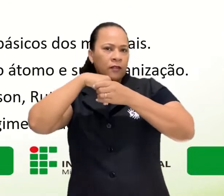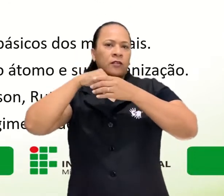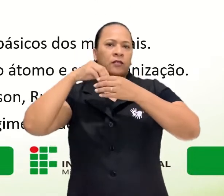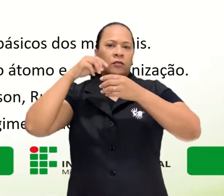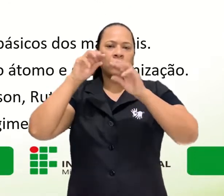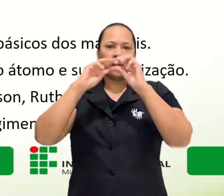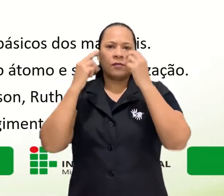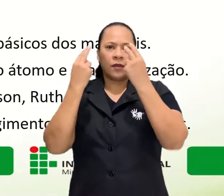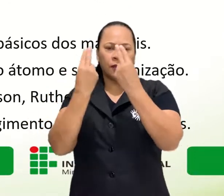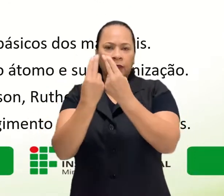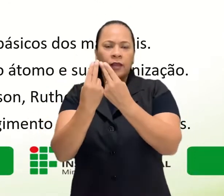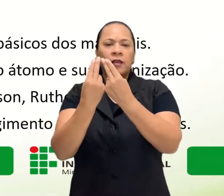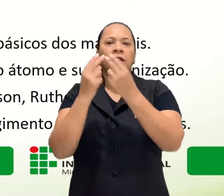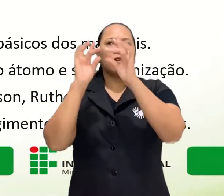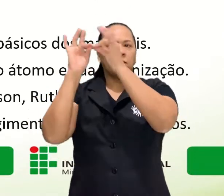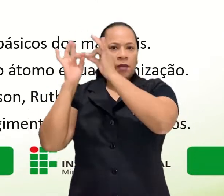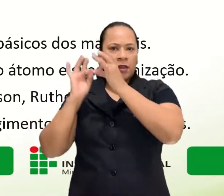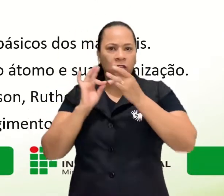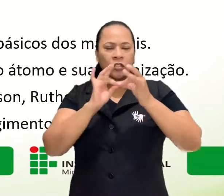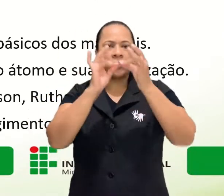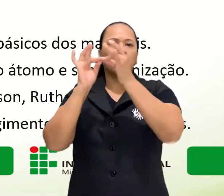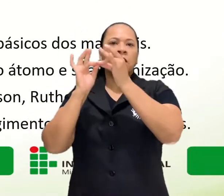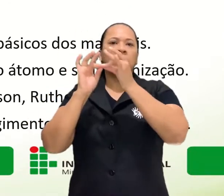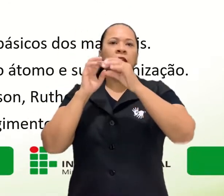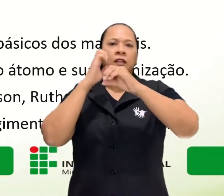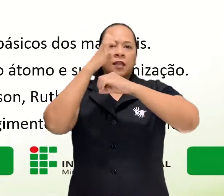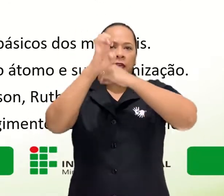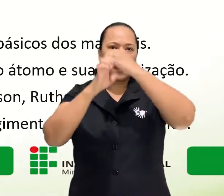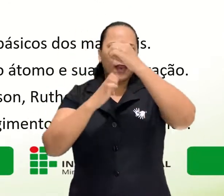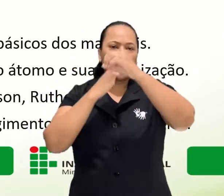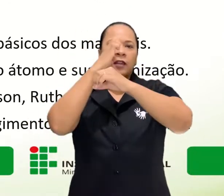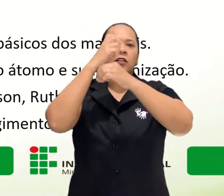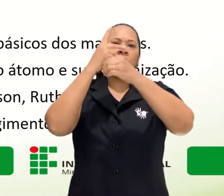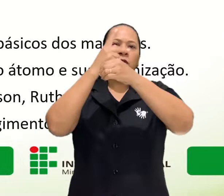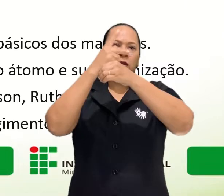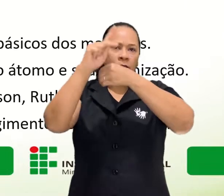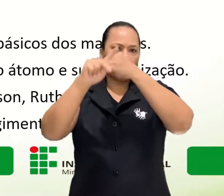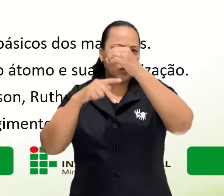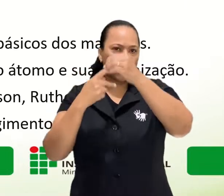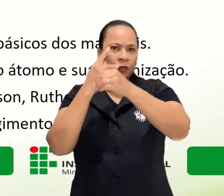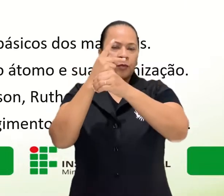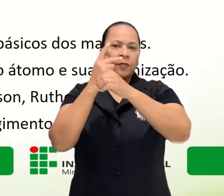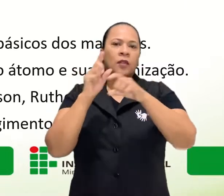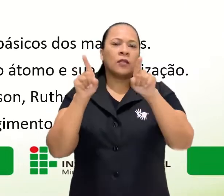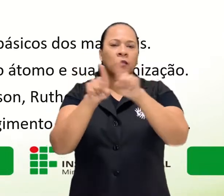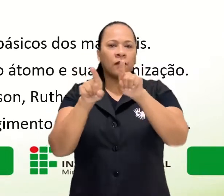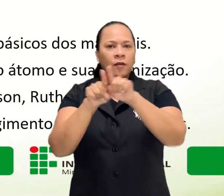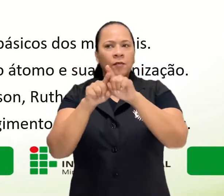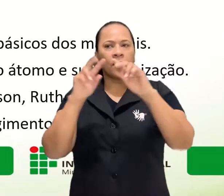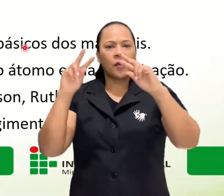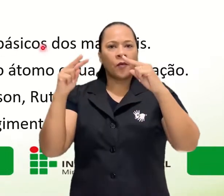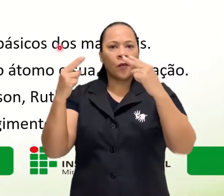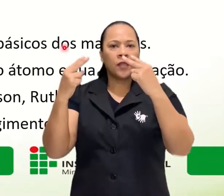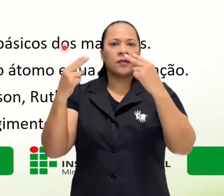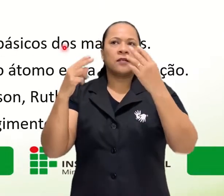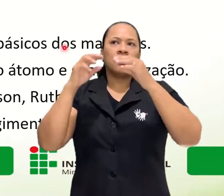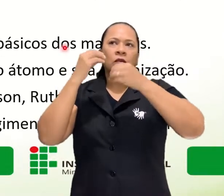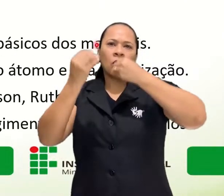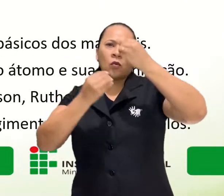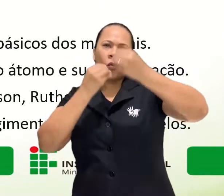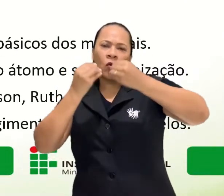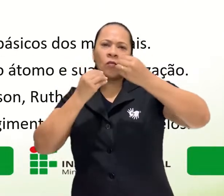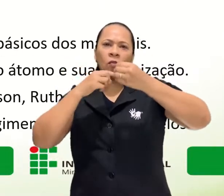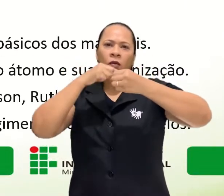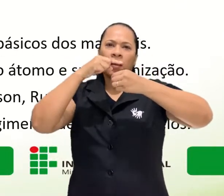a matéria, ou seja, elétrons e prótons. Reconhecer elementos químicos como constituintes básicos